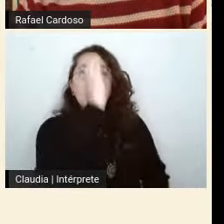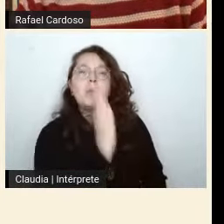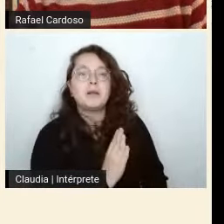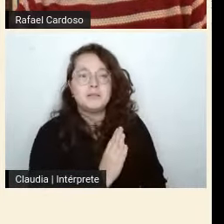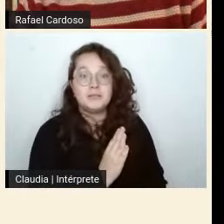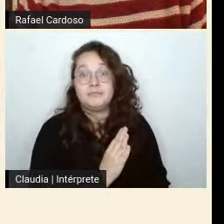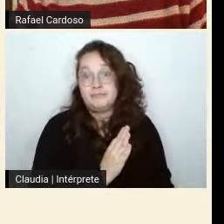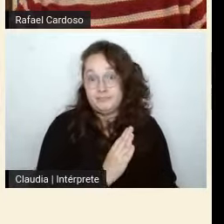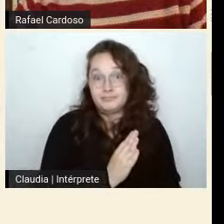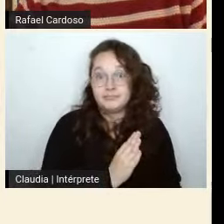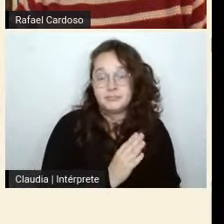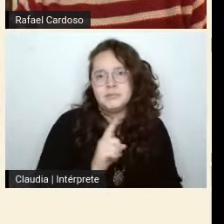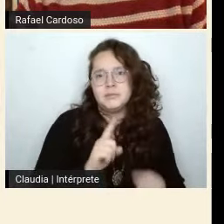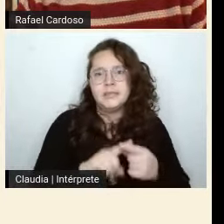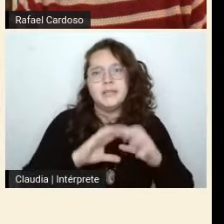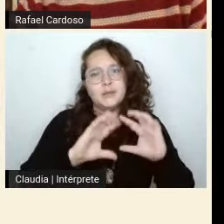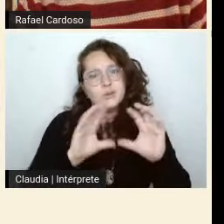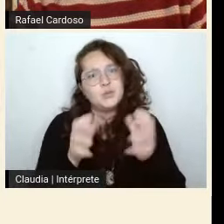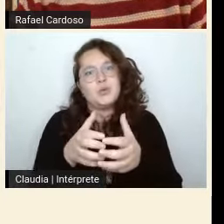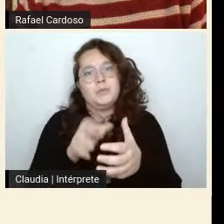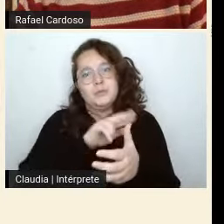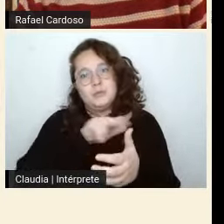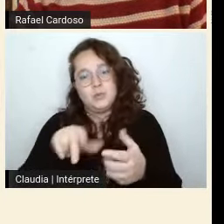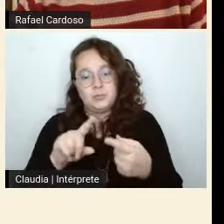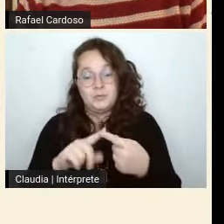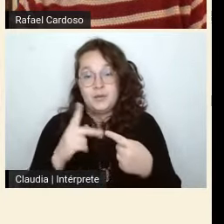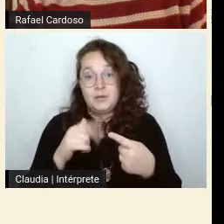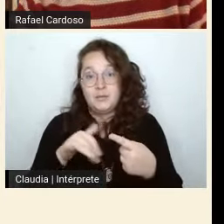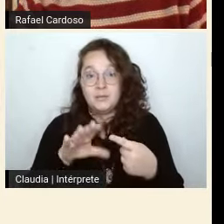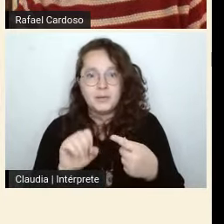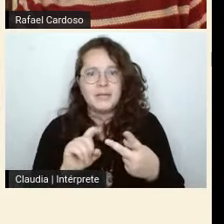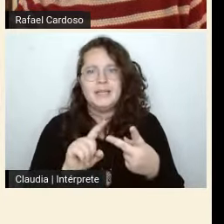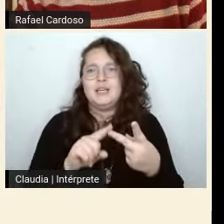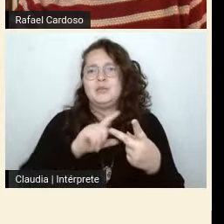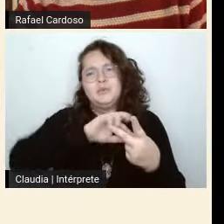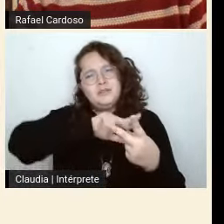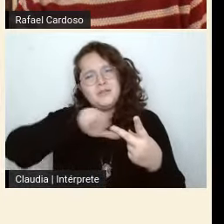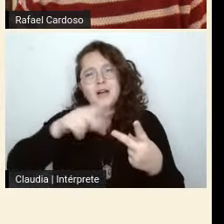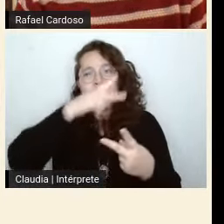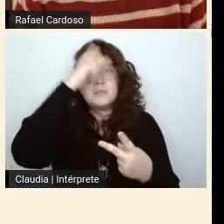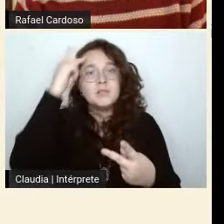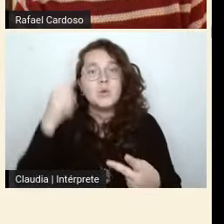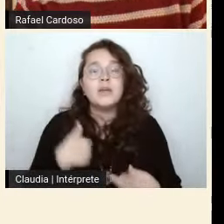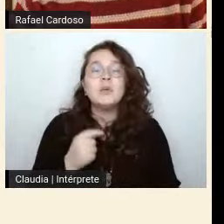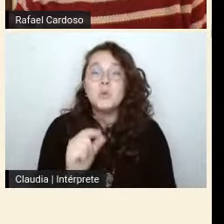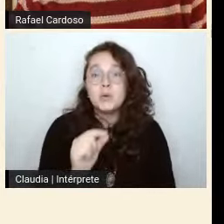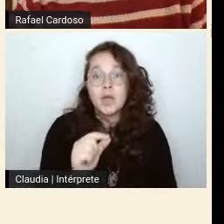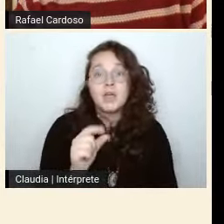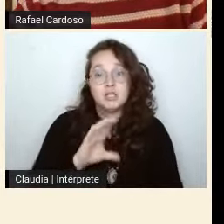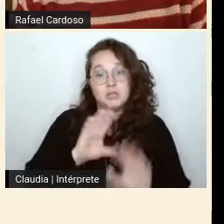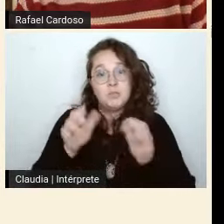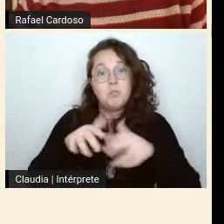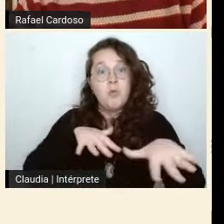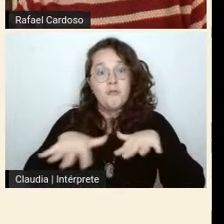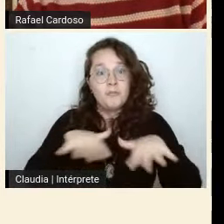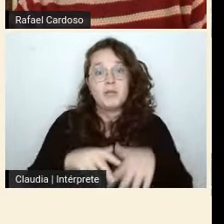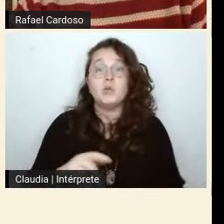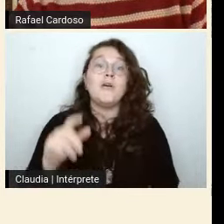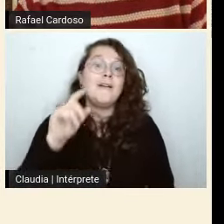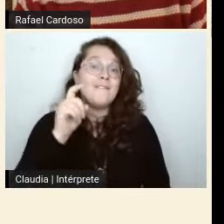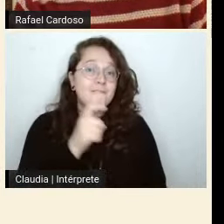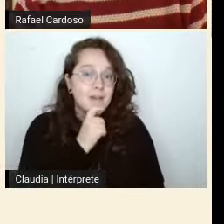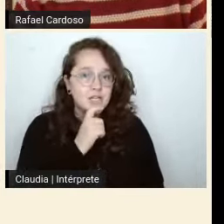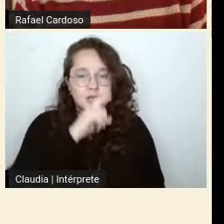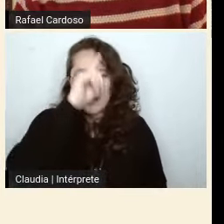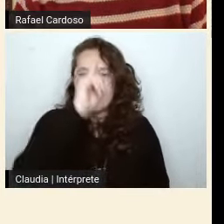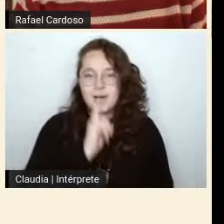Delpicchia, Cassiano Ricardo, Plínio Salgado e os demais verde-amarelistas. Em contraposição a esses